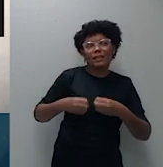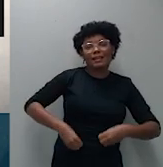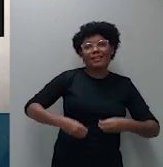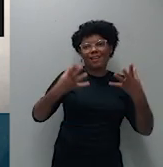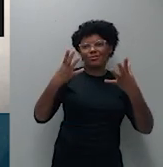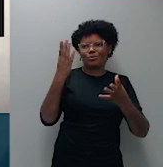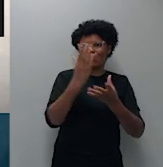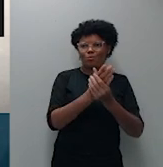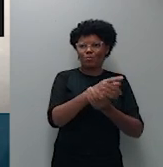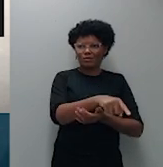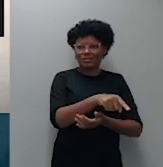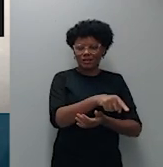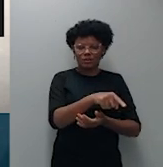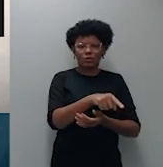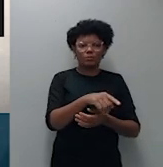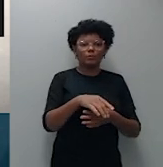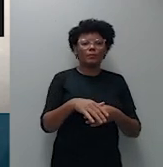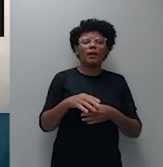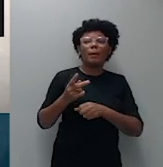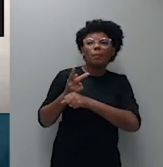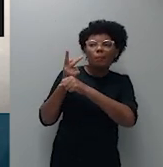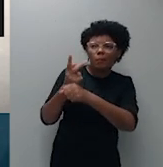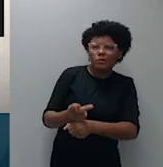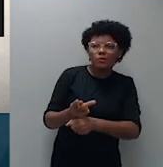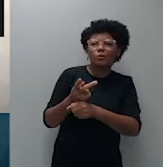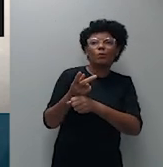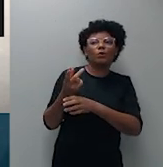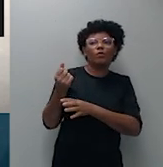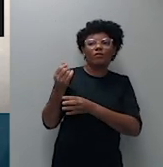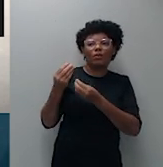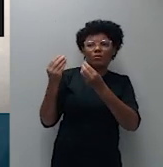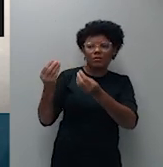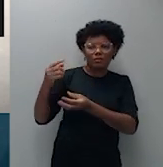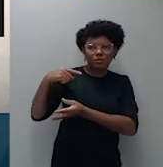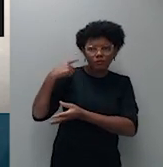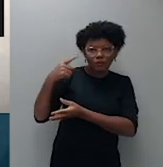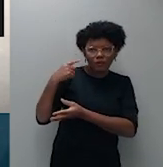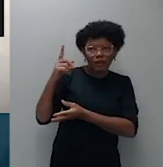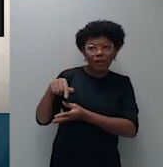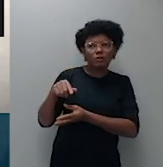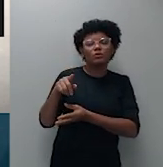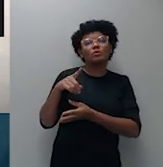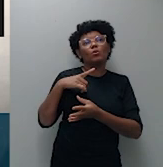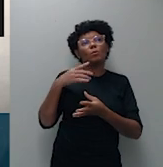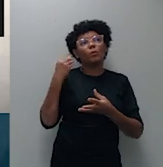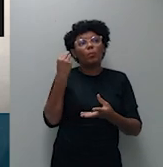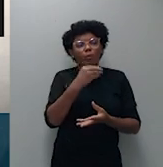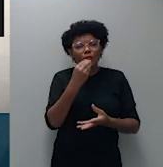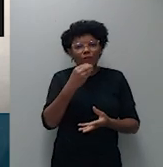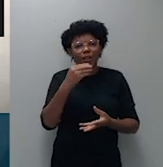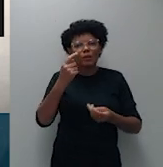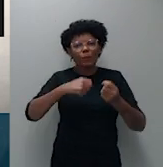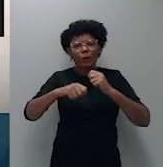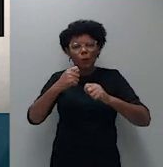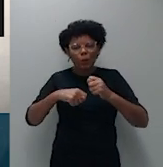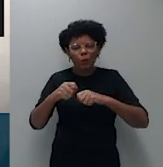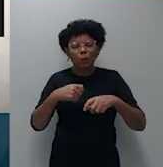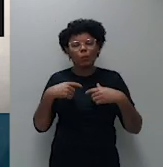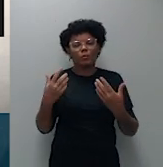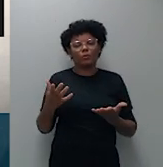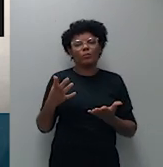2500 a embargante Apelou buscando e os honorários advocatícios incide sobre o proveito econômico